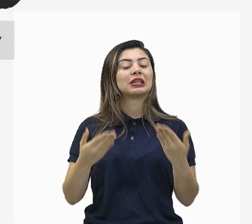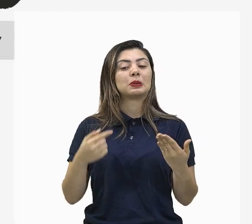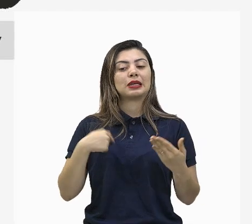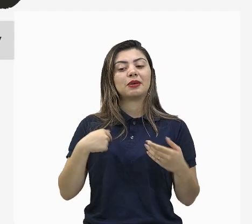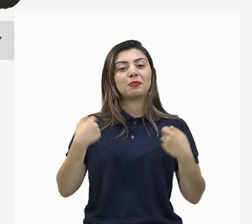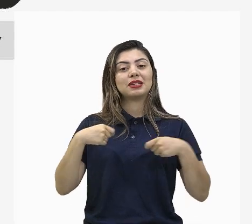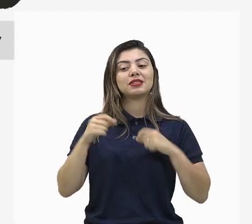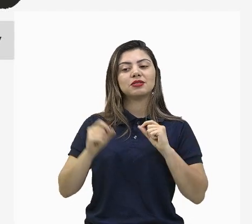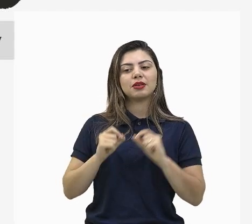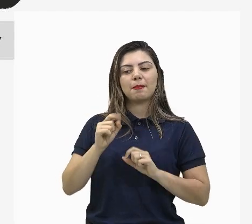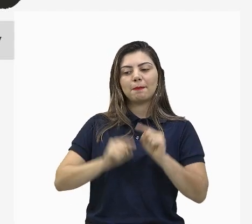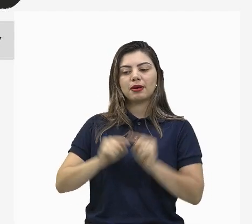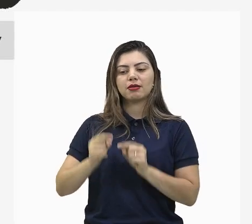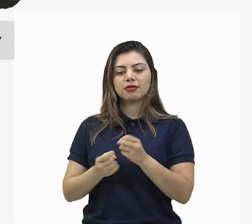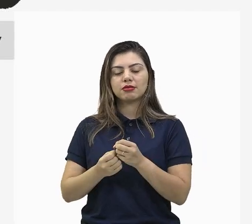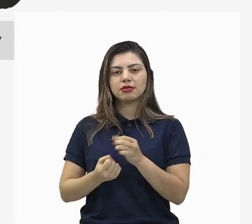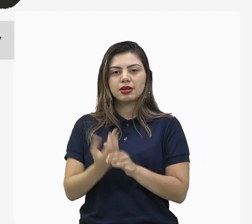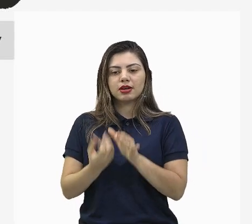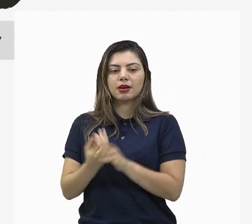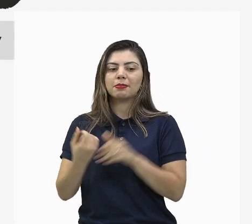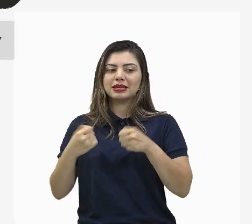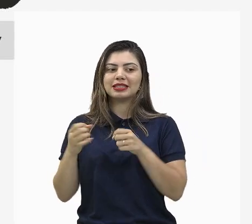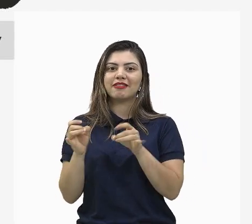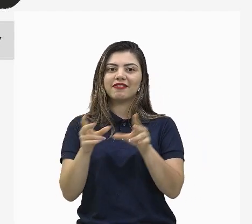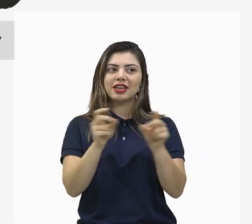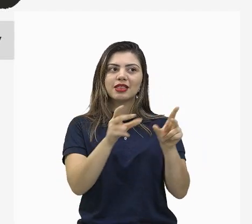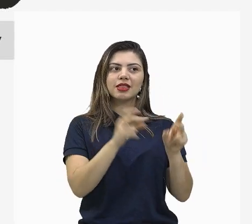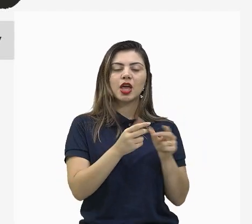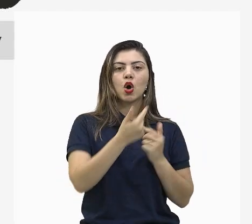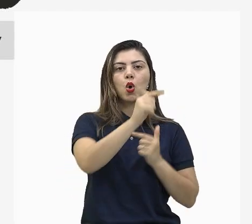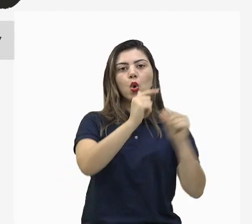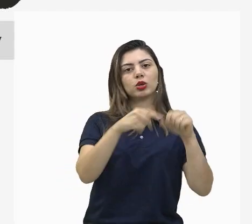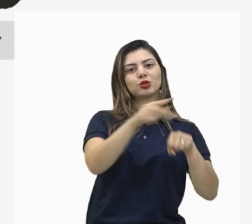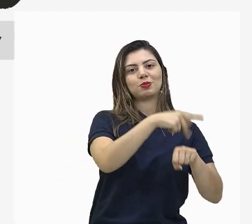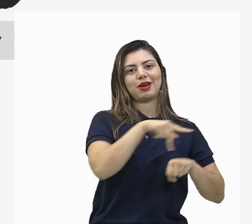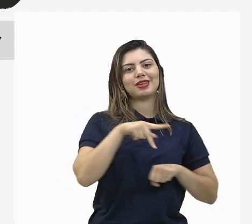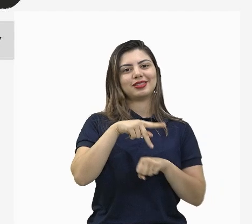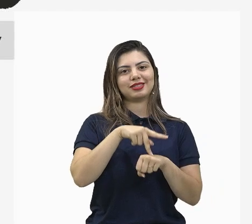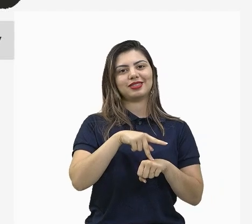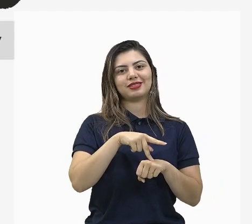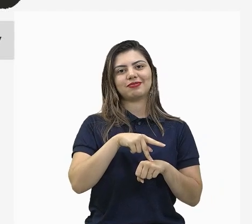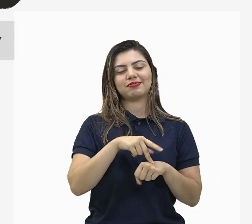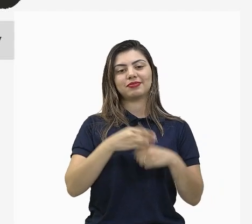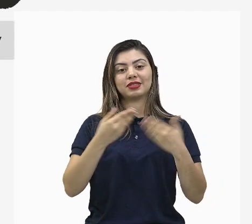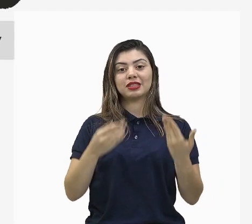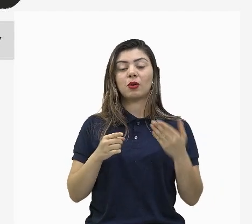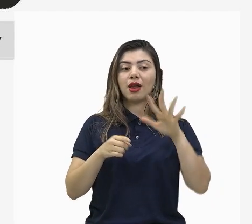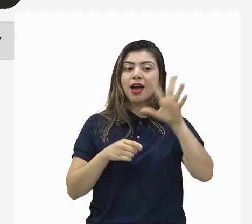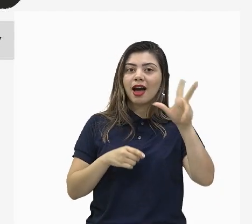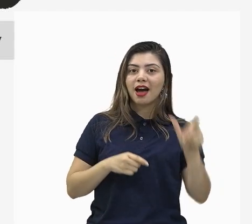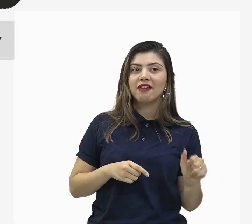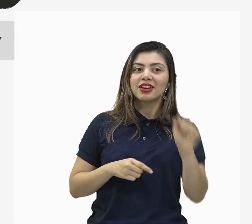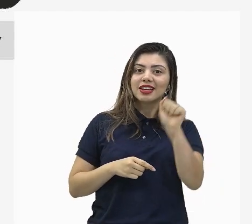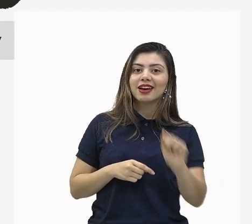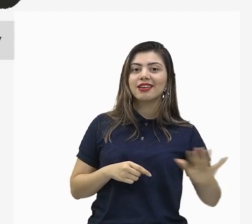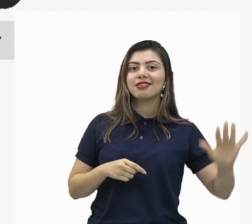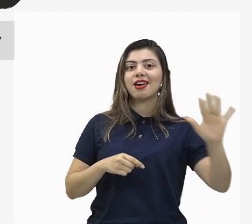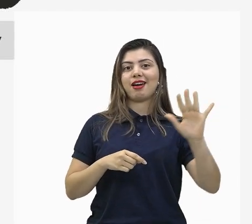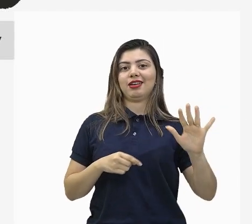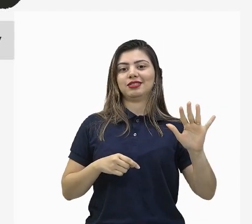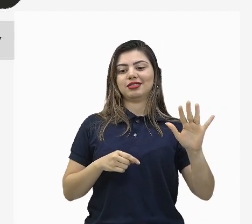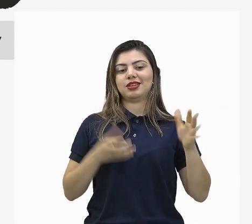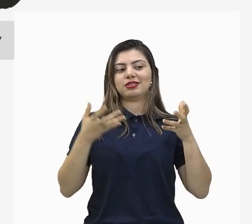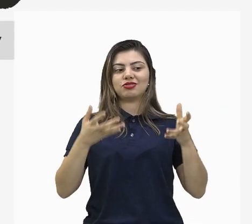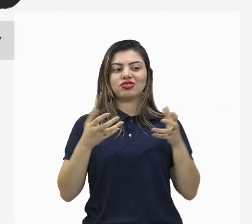Vender para outros mercados, então, fora da Europa. Exatamente por isso, África e Ásia, tá